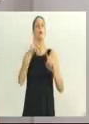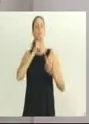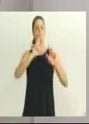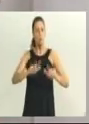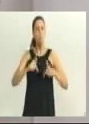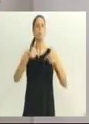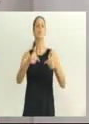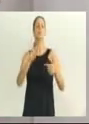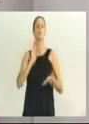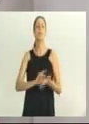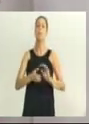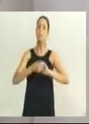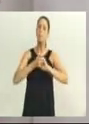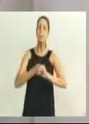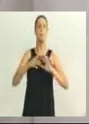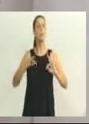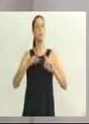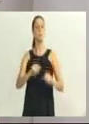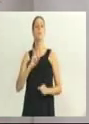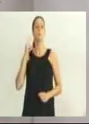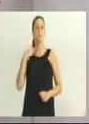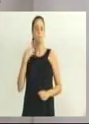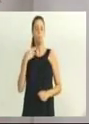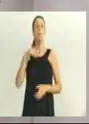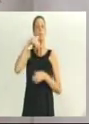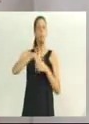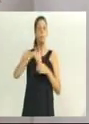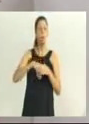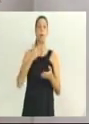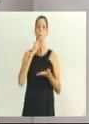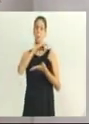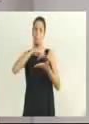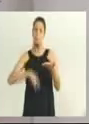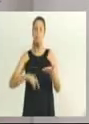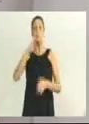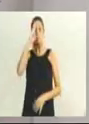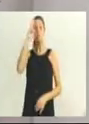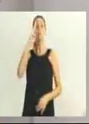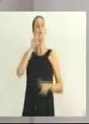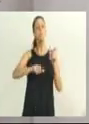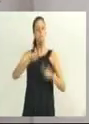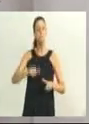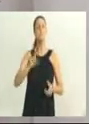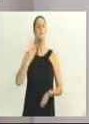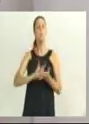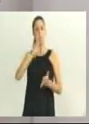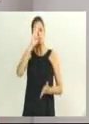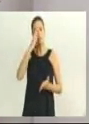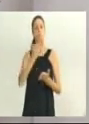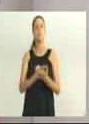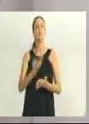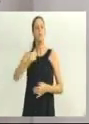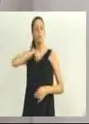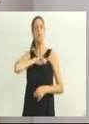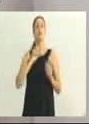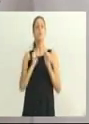forma propositiva. Parabéns a todos os vereadores que votaram no requerimento e principalmente aos que acreditaram e encamparam a ideia de nós termos